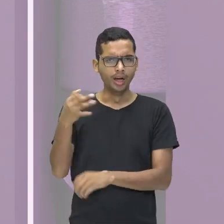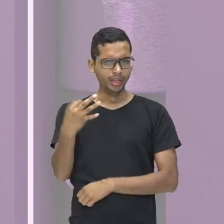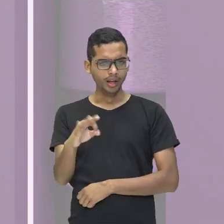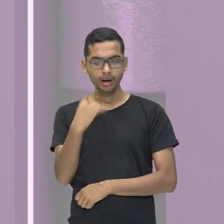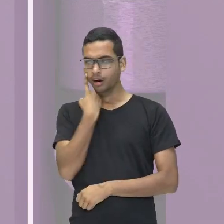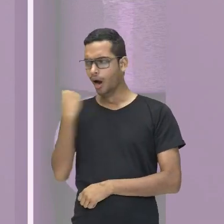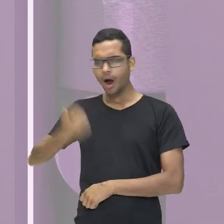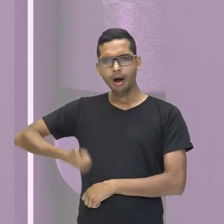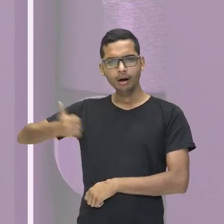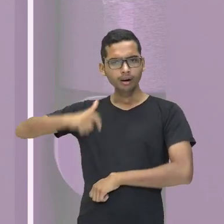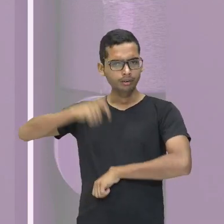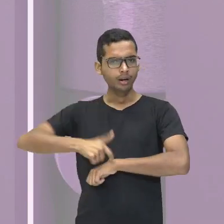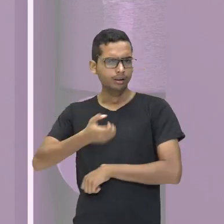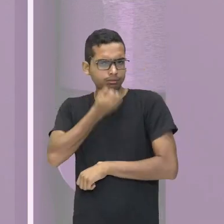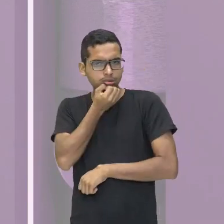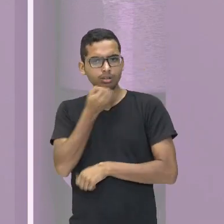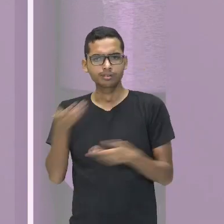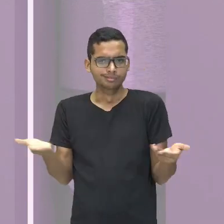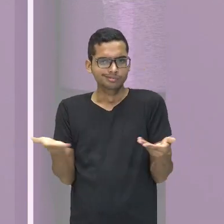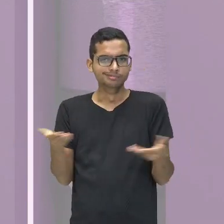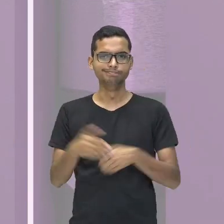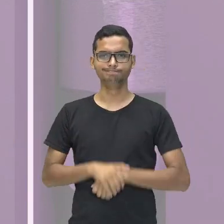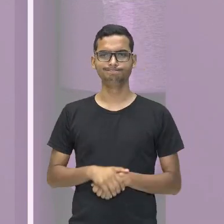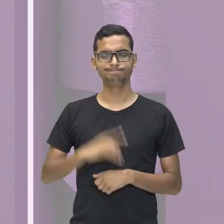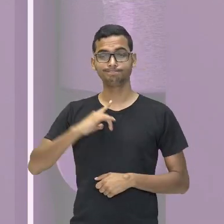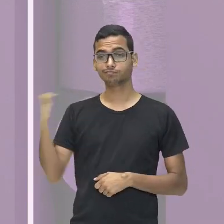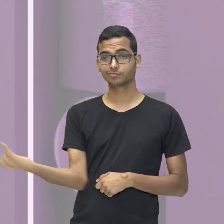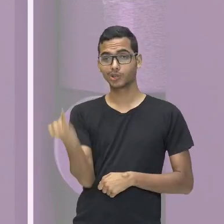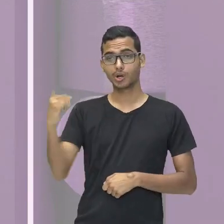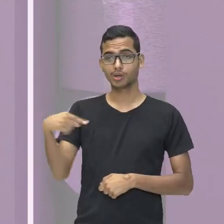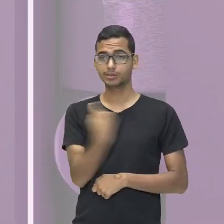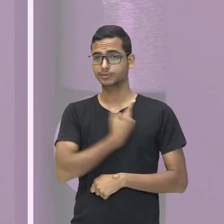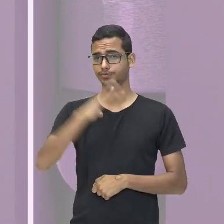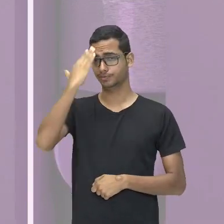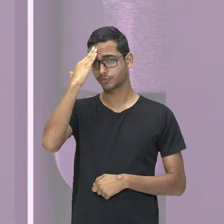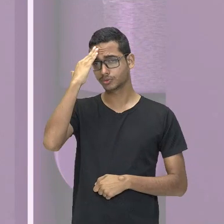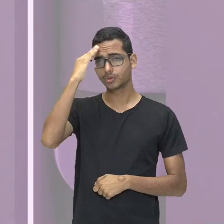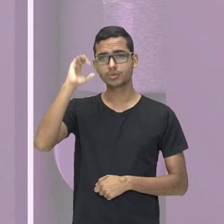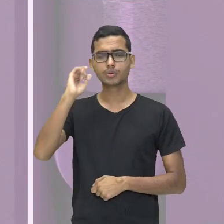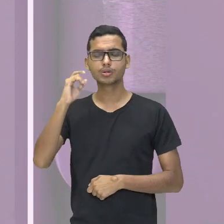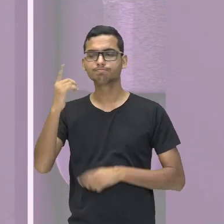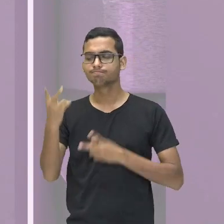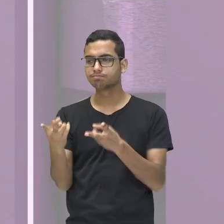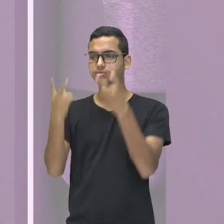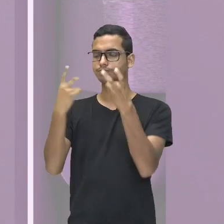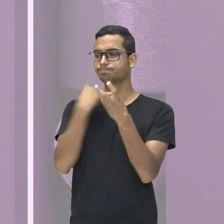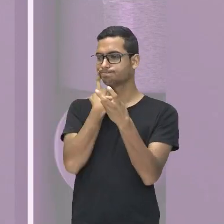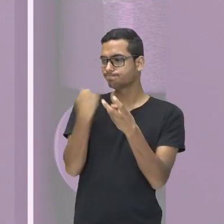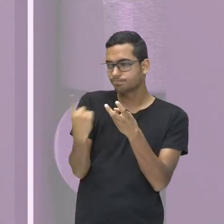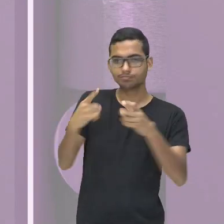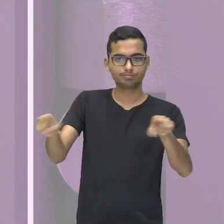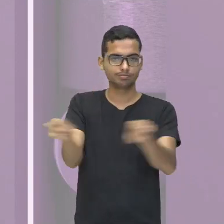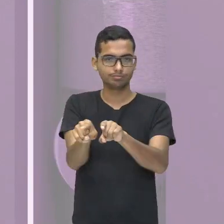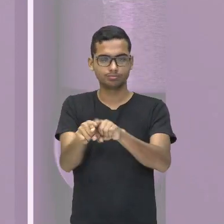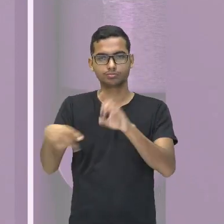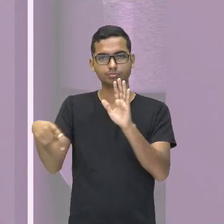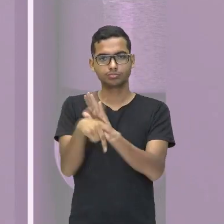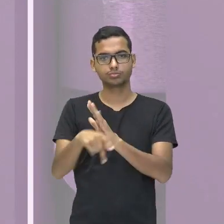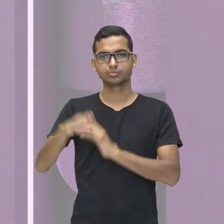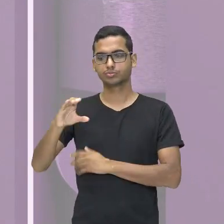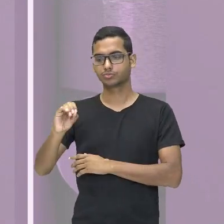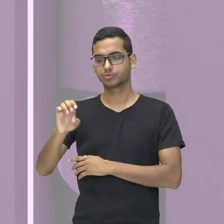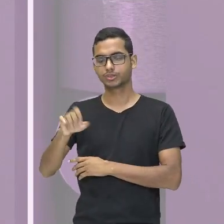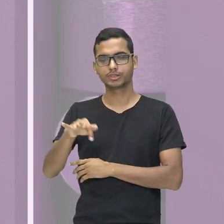nesse primeiro momento, o que é mais importante é que a gente entenda, então, a identificar os nossos